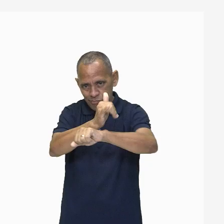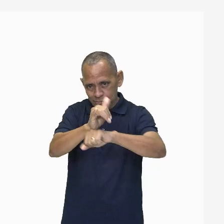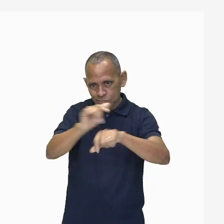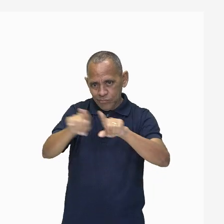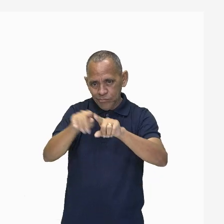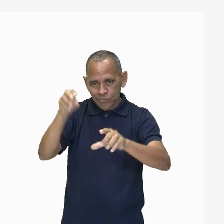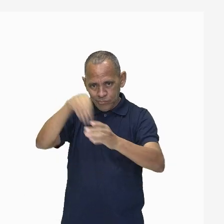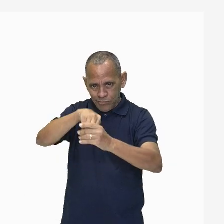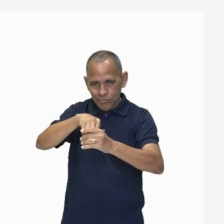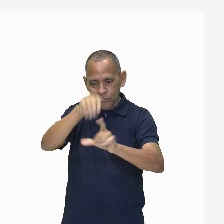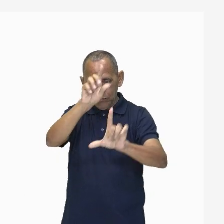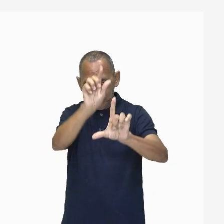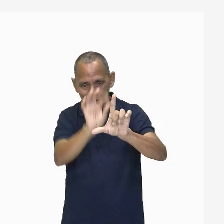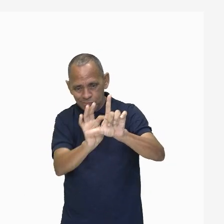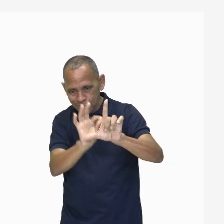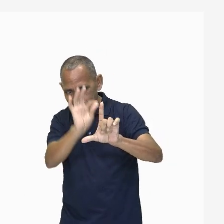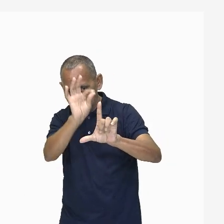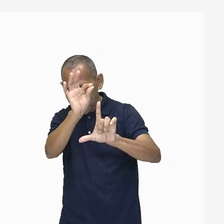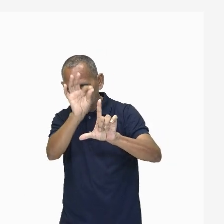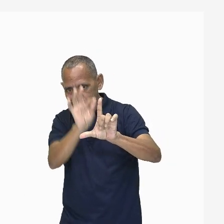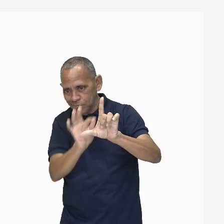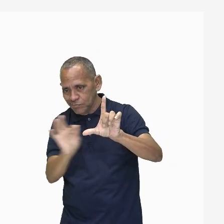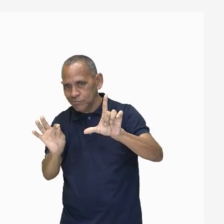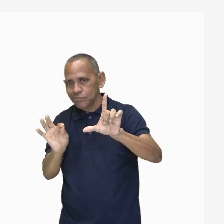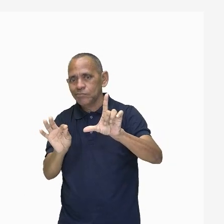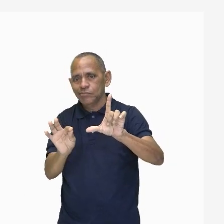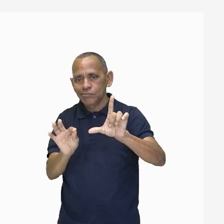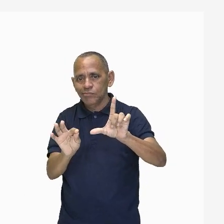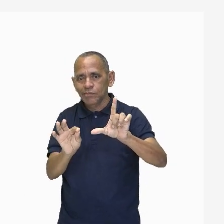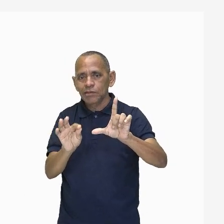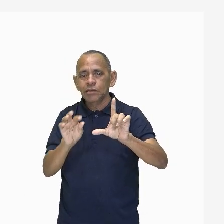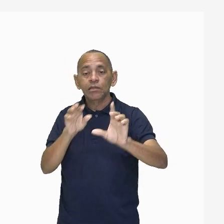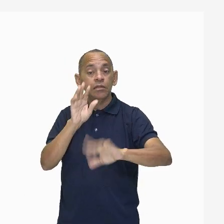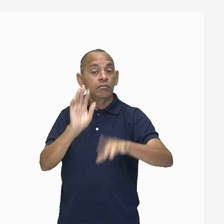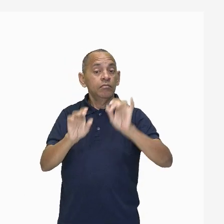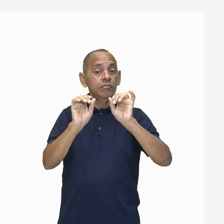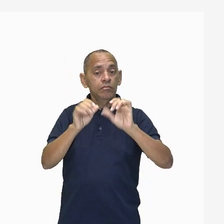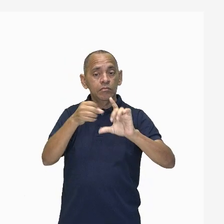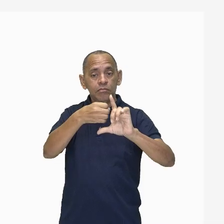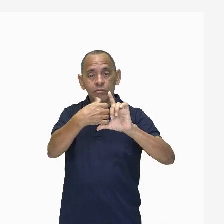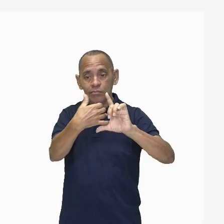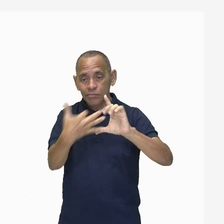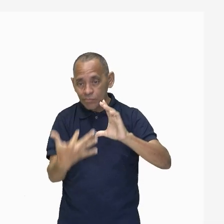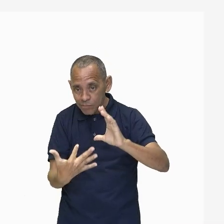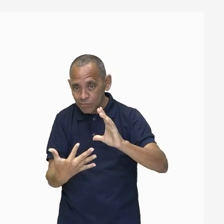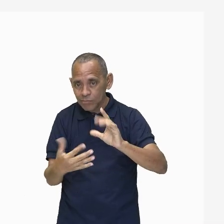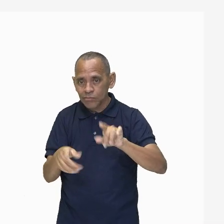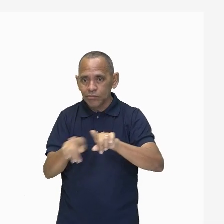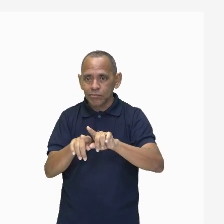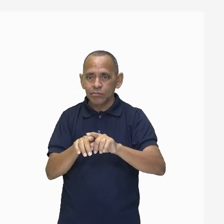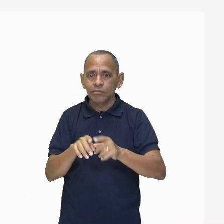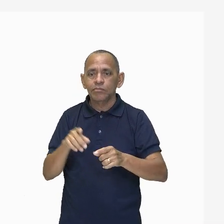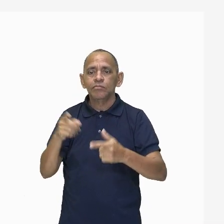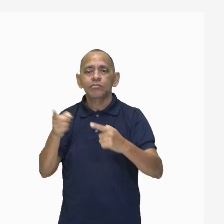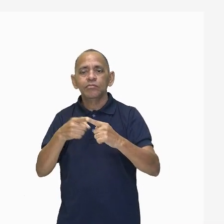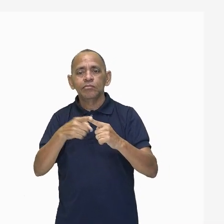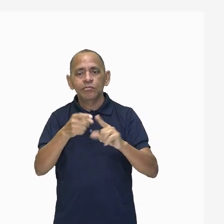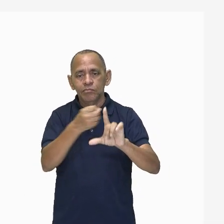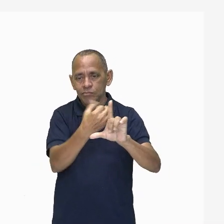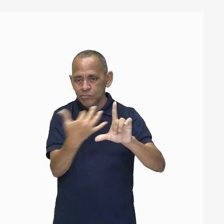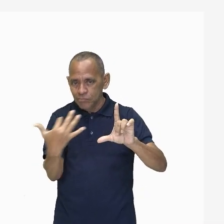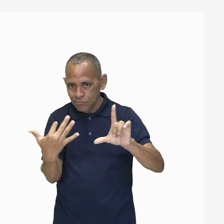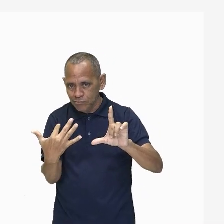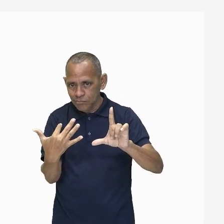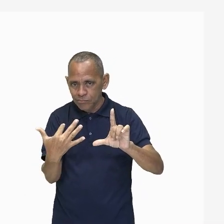das características da função, ou seja, depende da forma algébrica que essa função está.